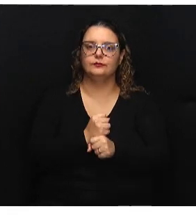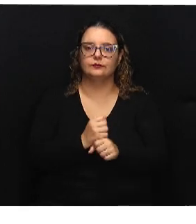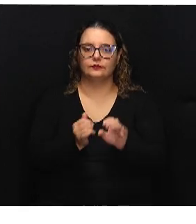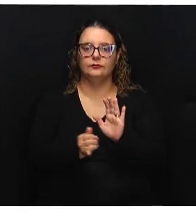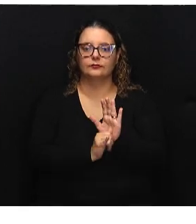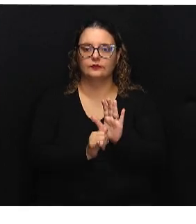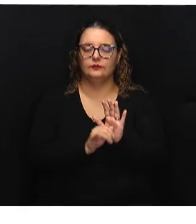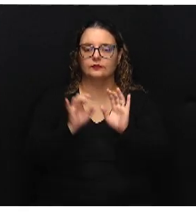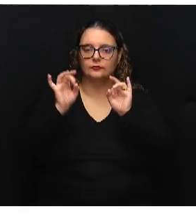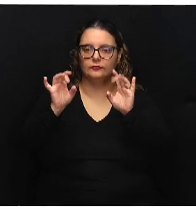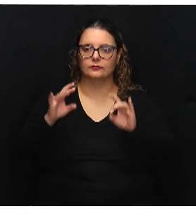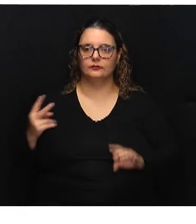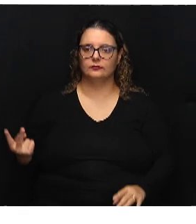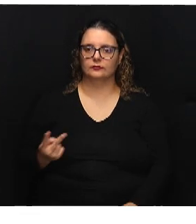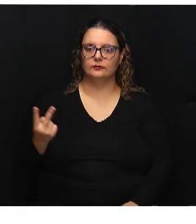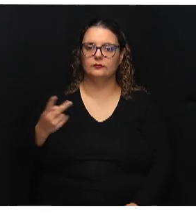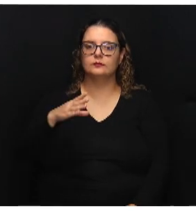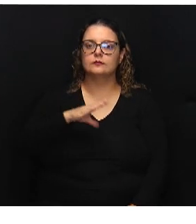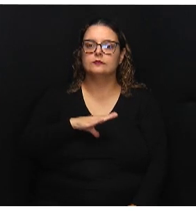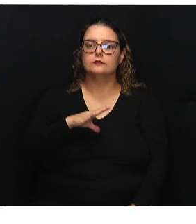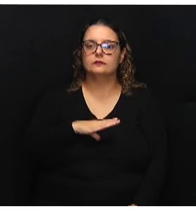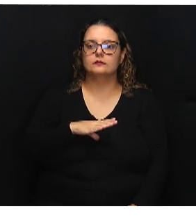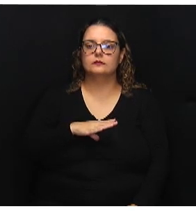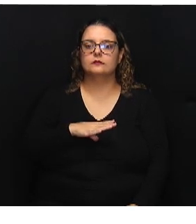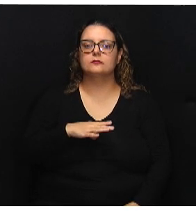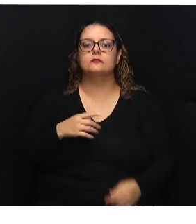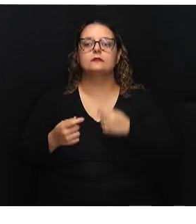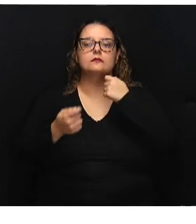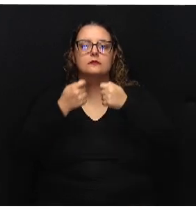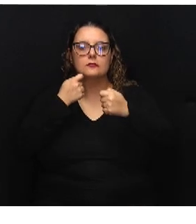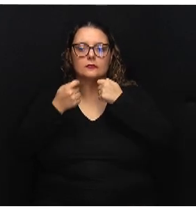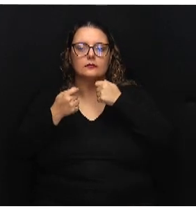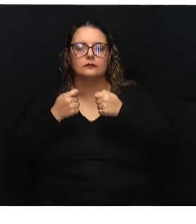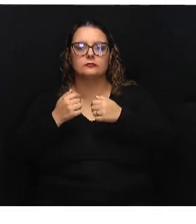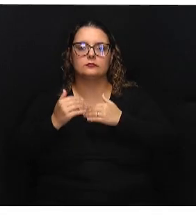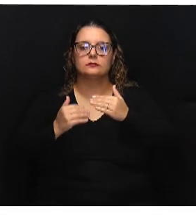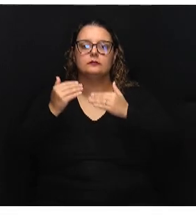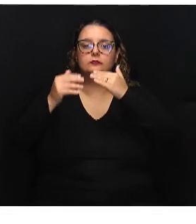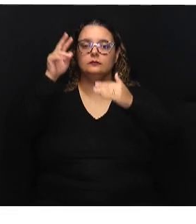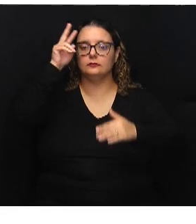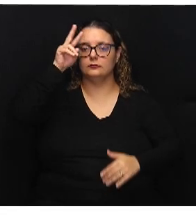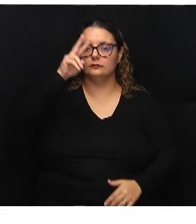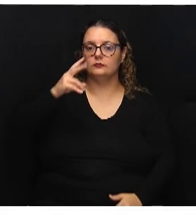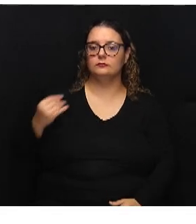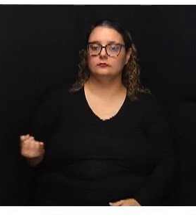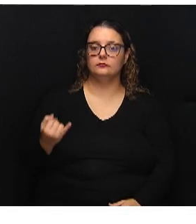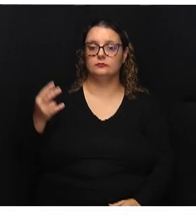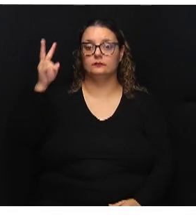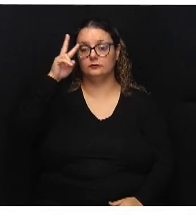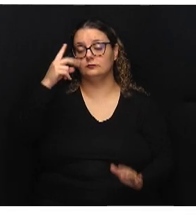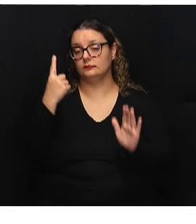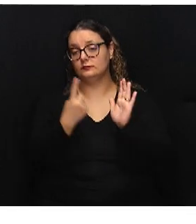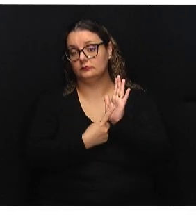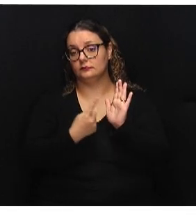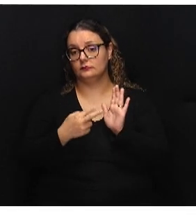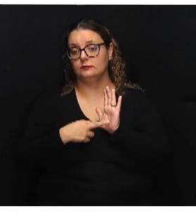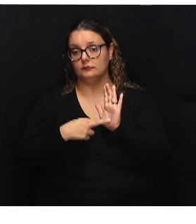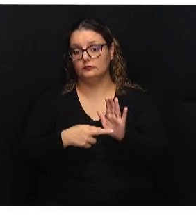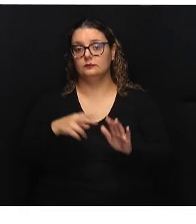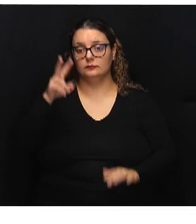de valorização da cidade, com reportagens que recuperam a história de importantes patrimônios, referenciais históricos